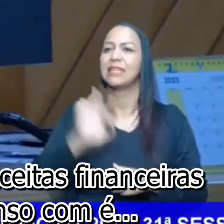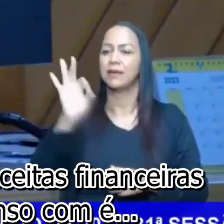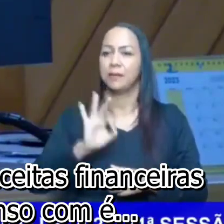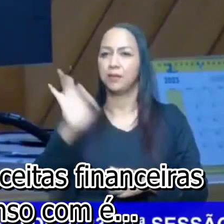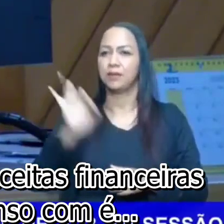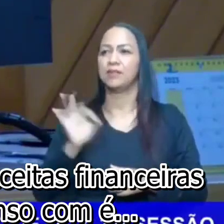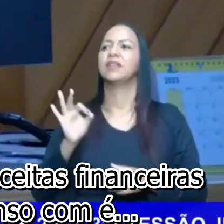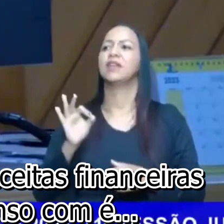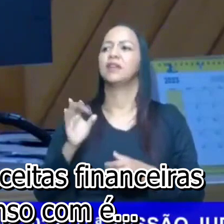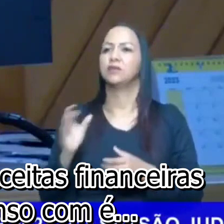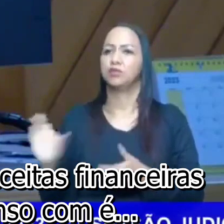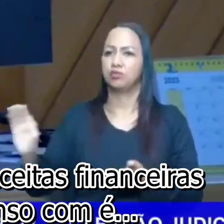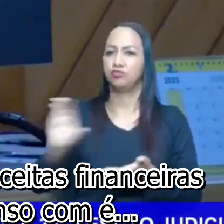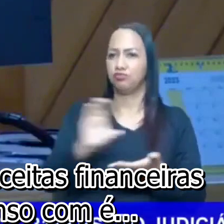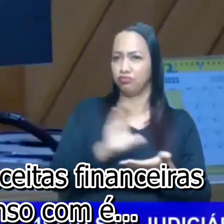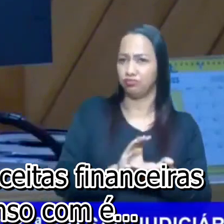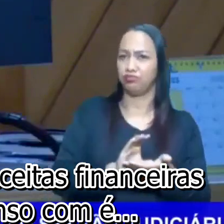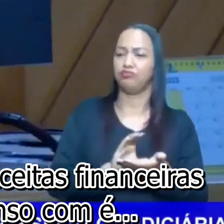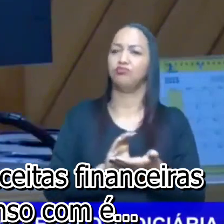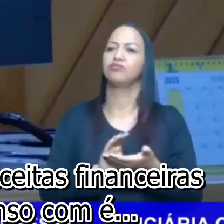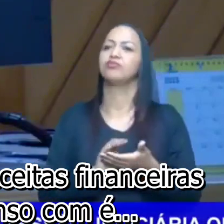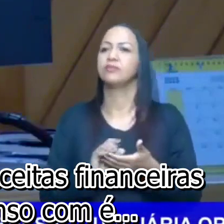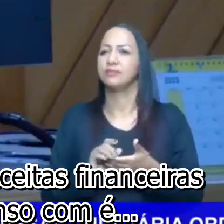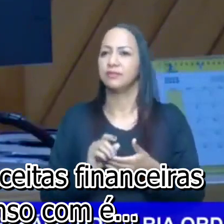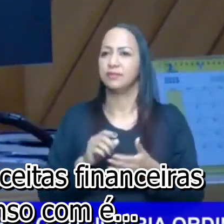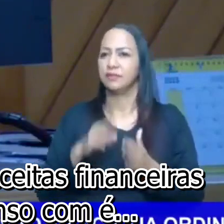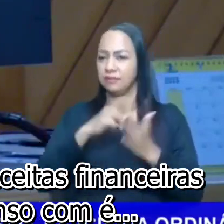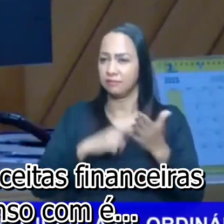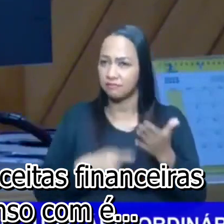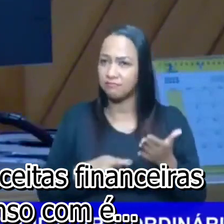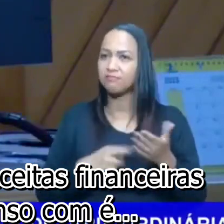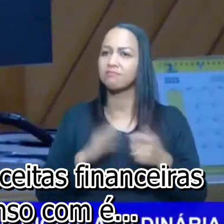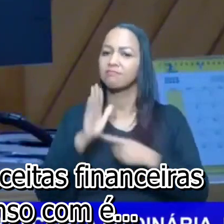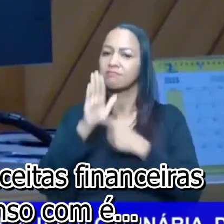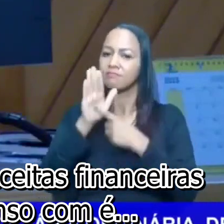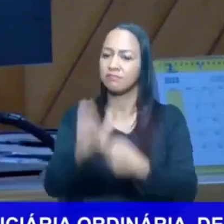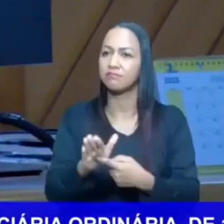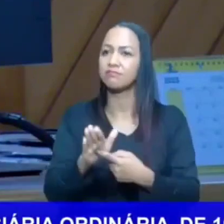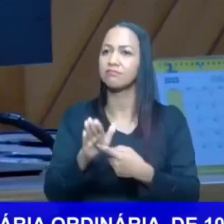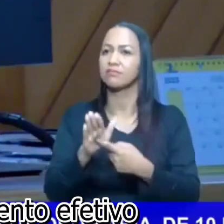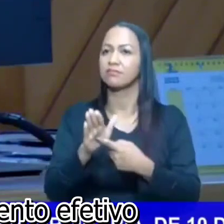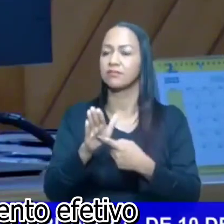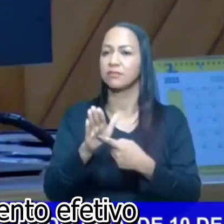receitas financeiras nos relatórios financeiros que evidenciam